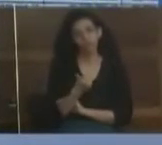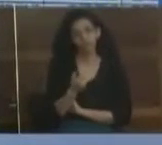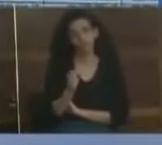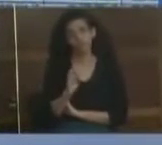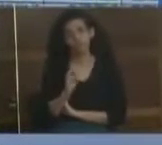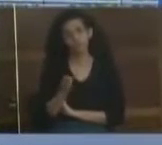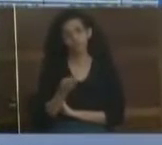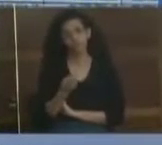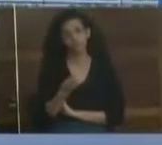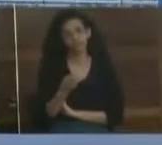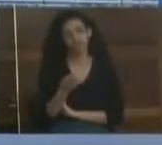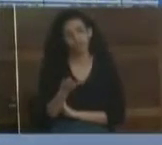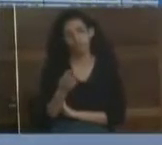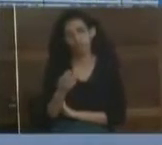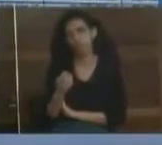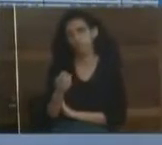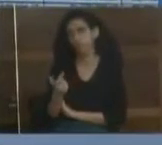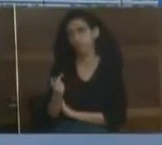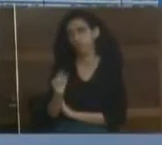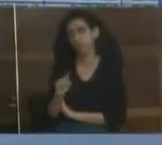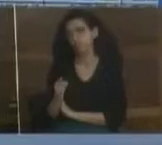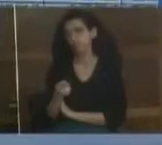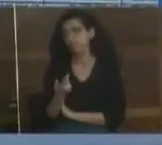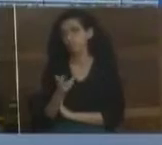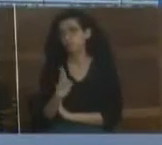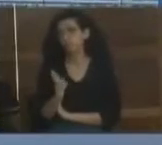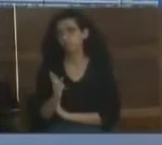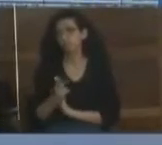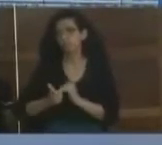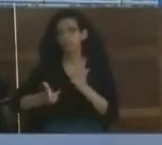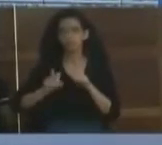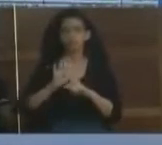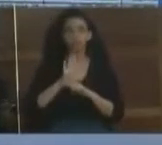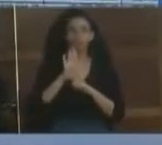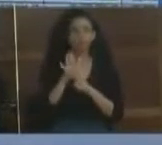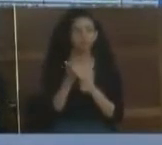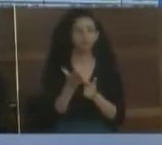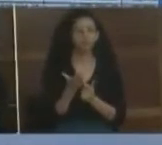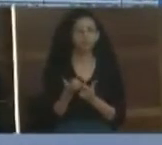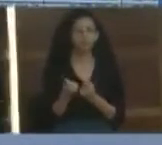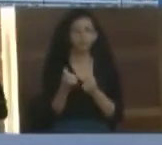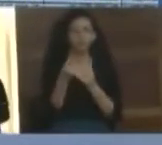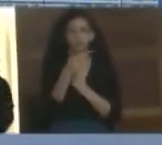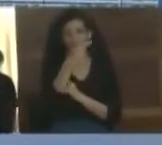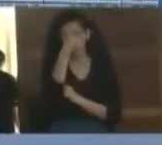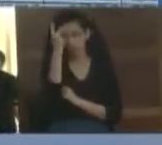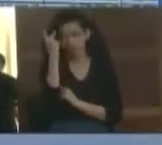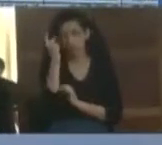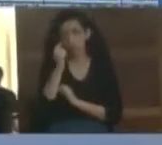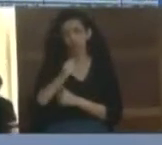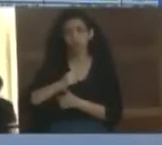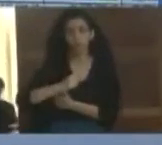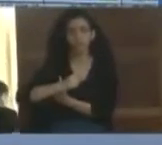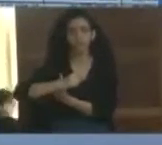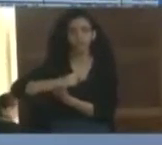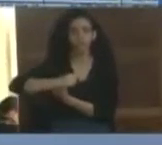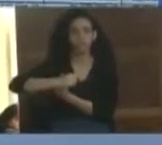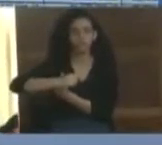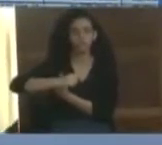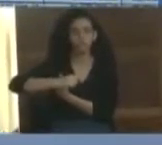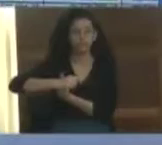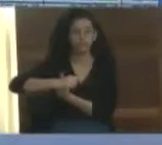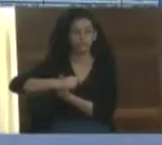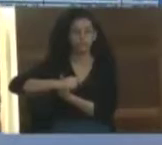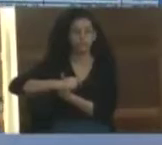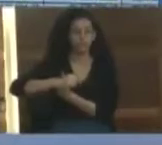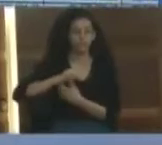há milhões 328 mil reais outros auxílios financeiros a pessoas físicas despesa orçada